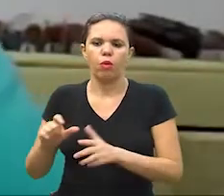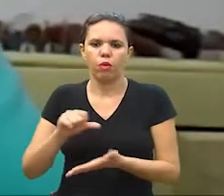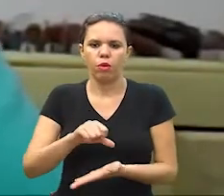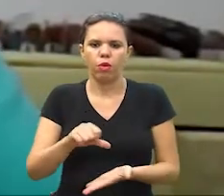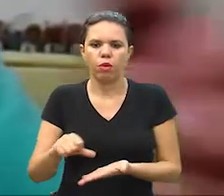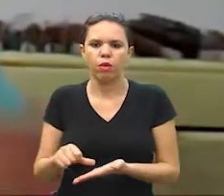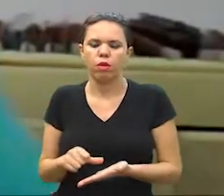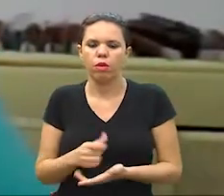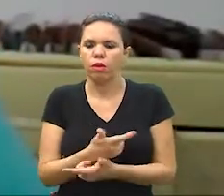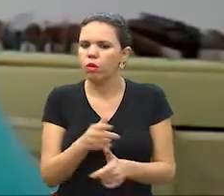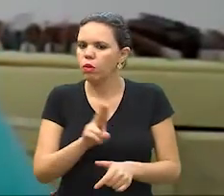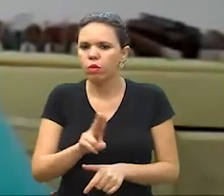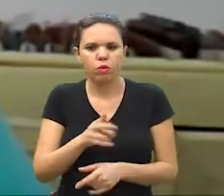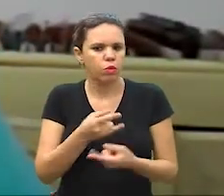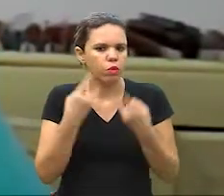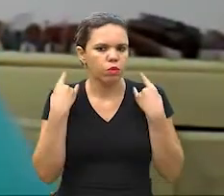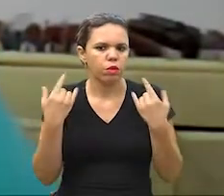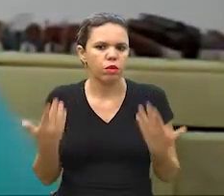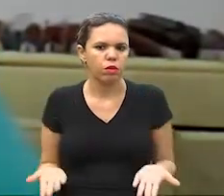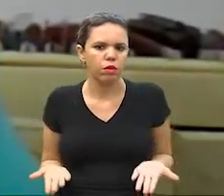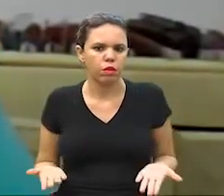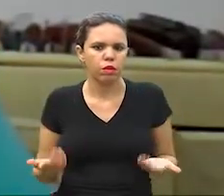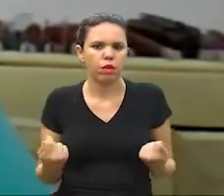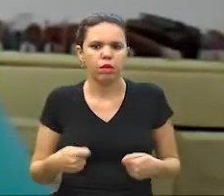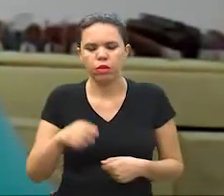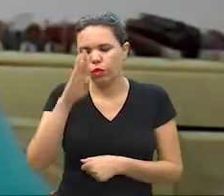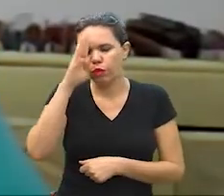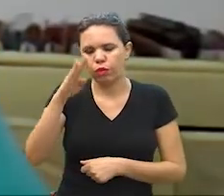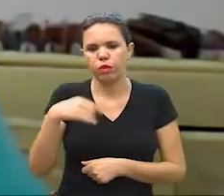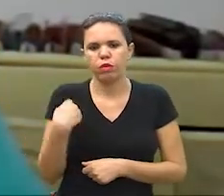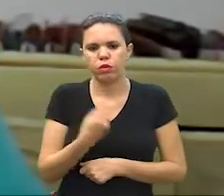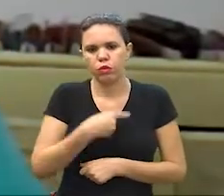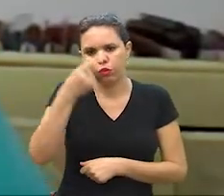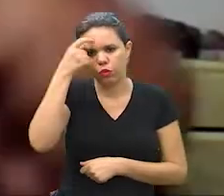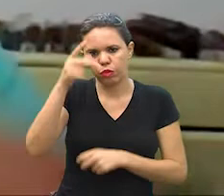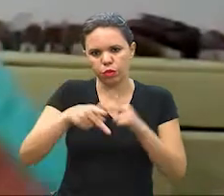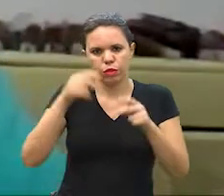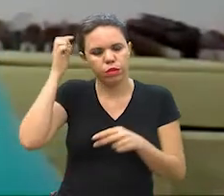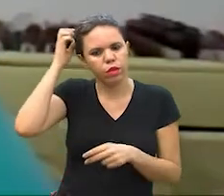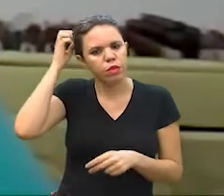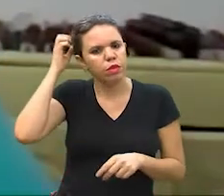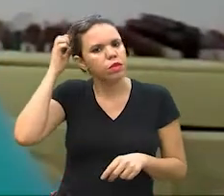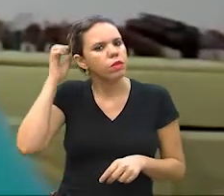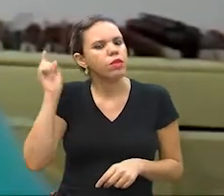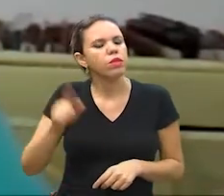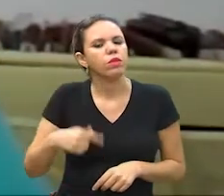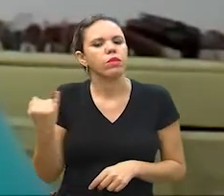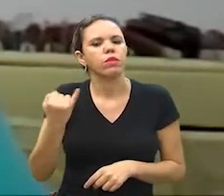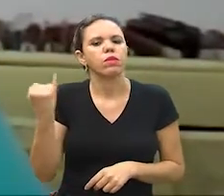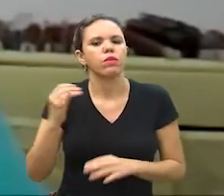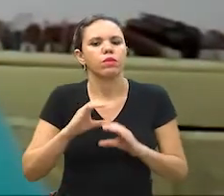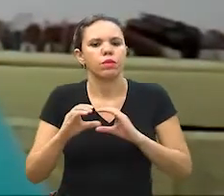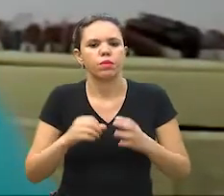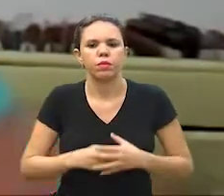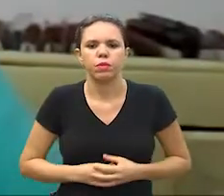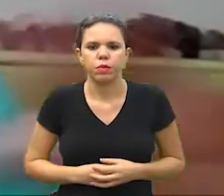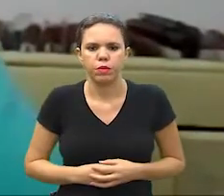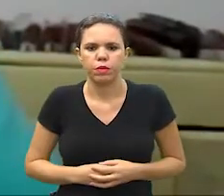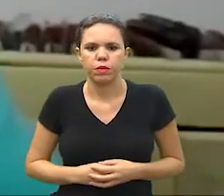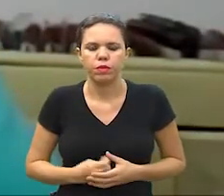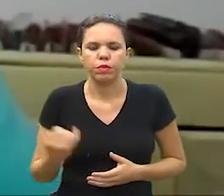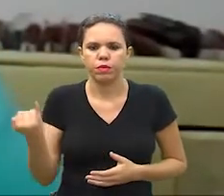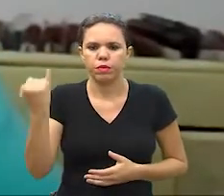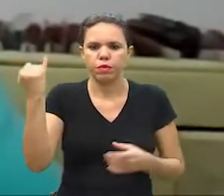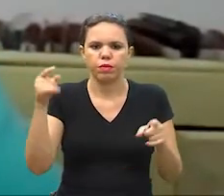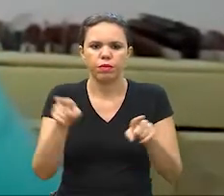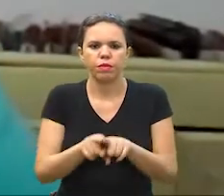locais, sem o uso da máscara. Então é fundamental a conscientização da população, para isso é importante a comunicação. Mas é